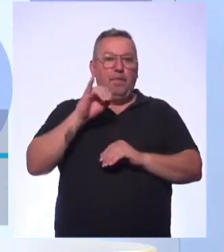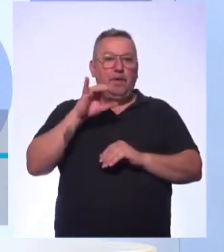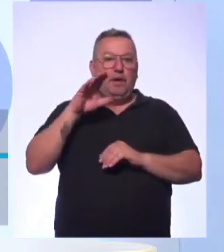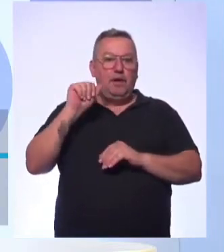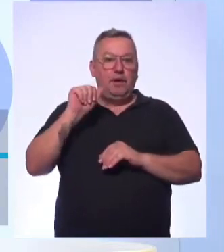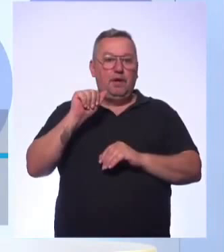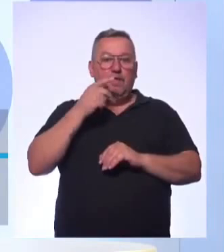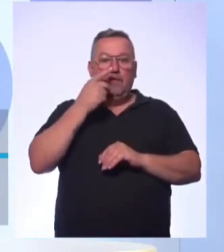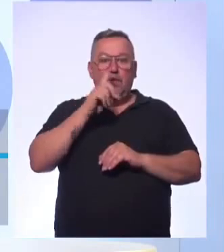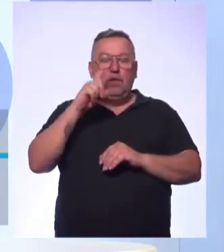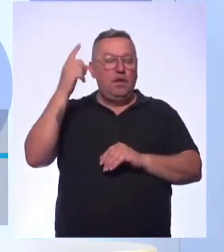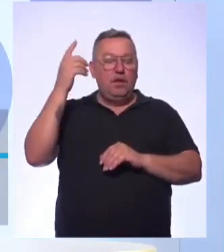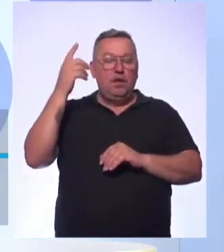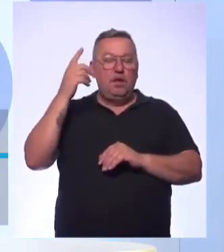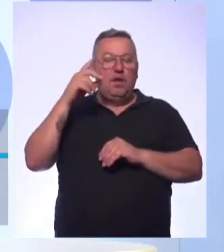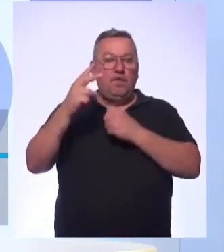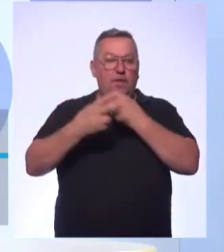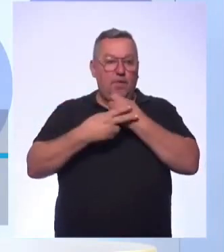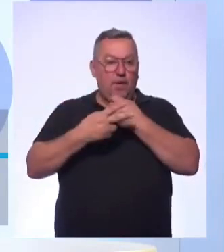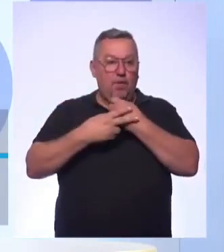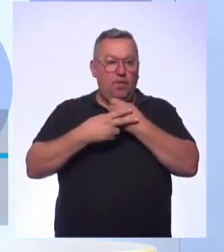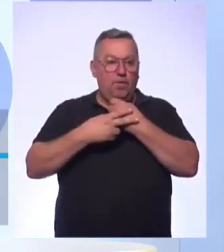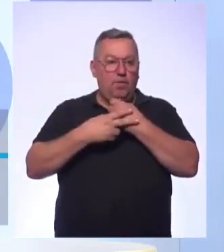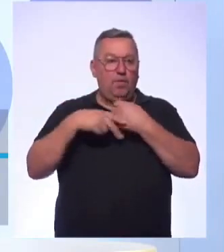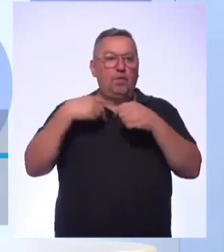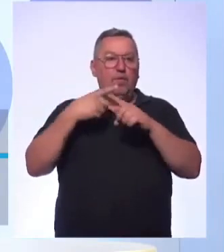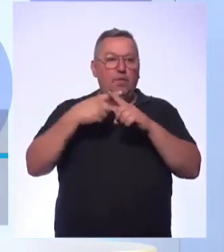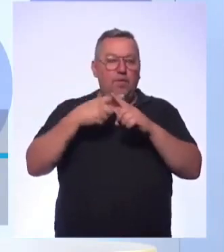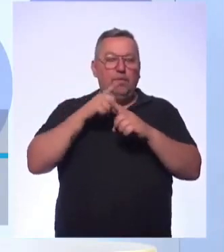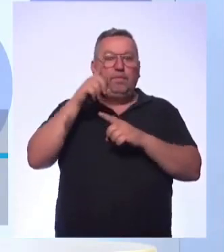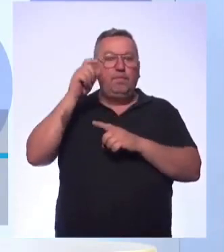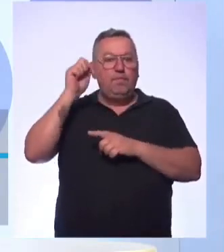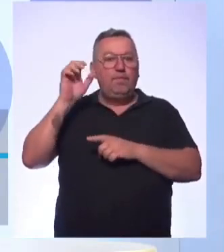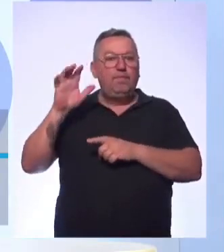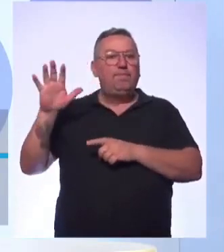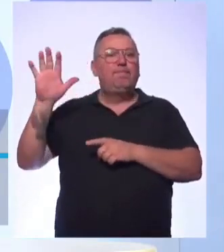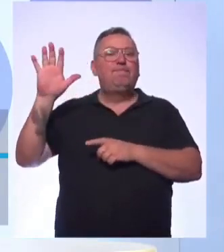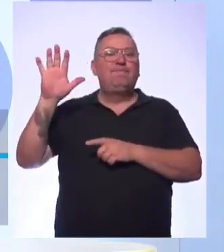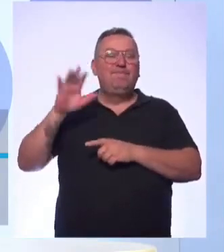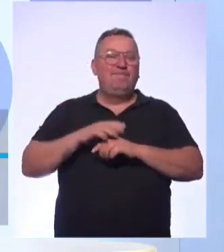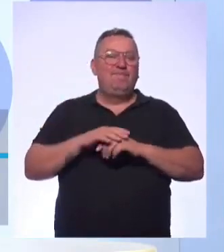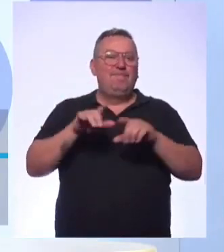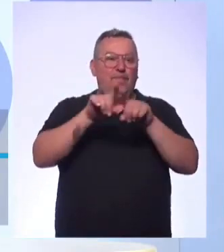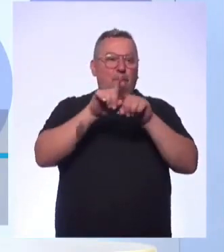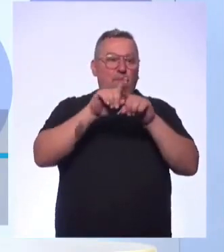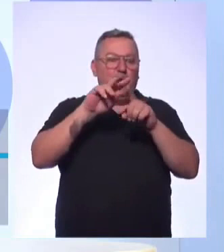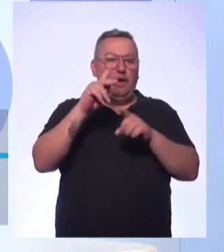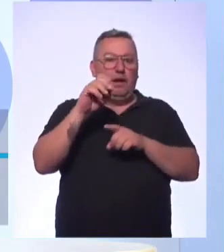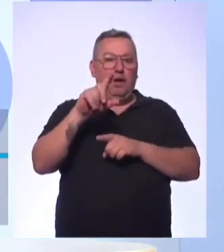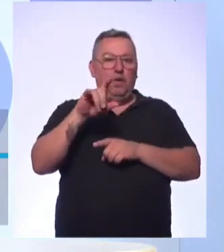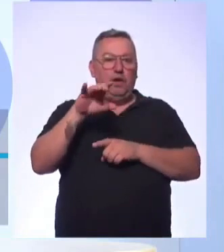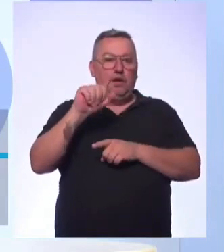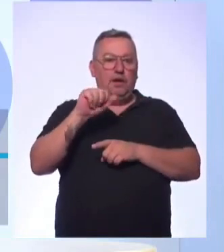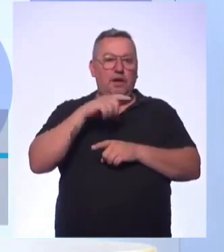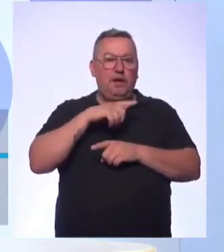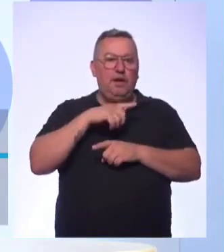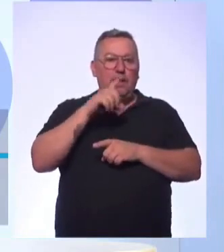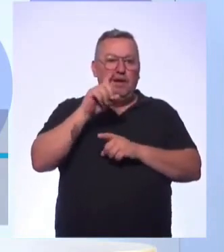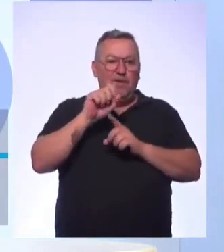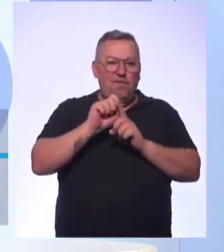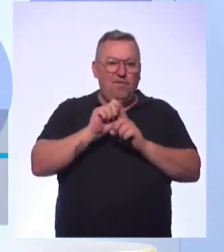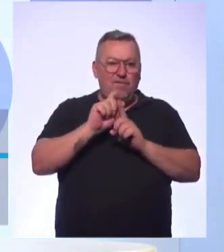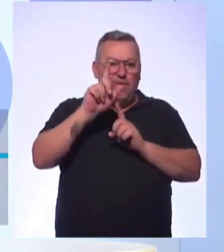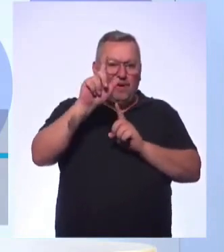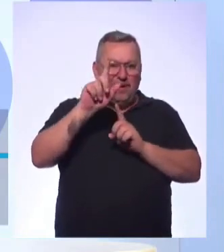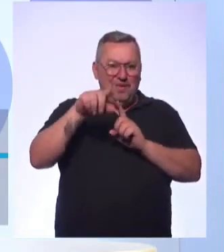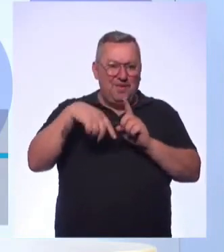também não verbal, porque se refere aos animais da África. E a Heloísa colocou, professora, tem um foguete e mais